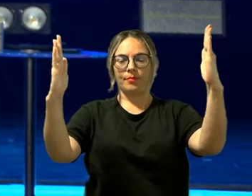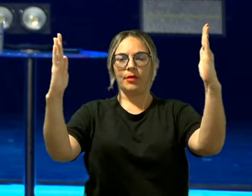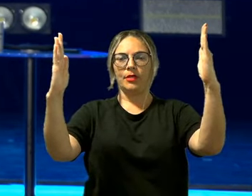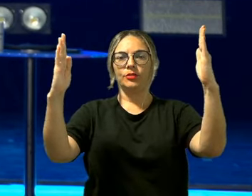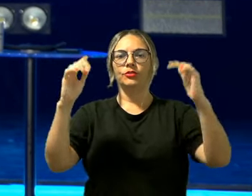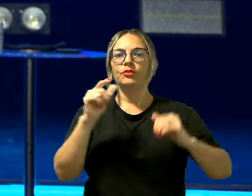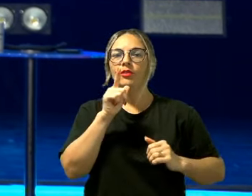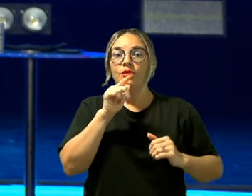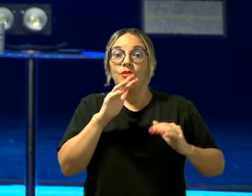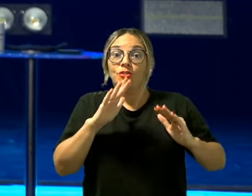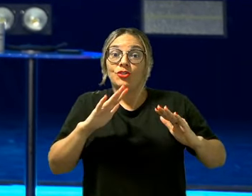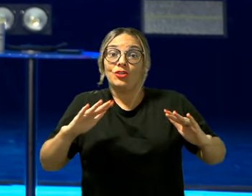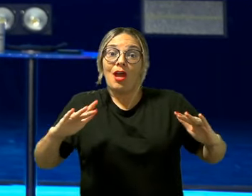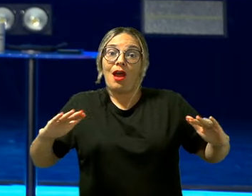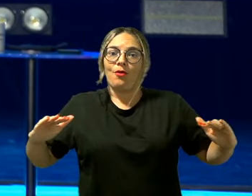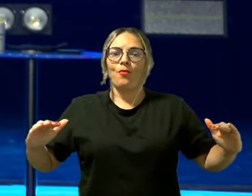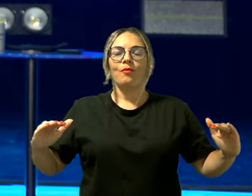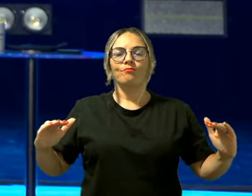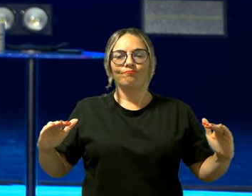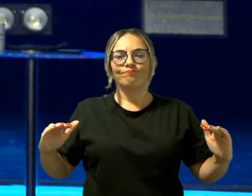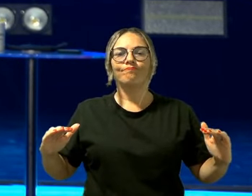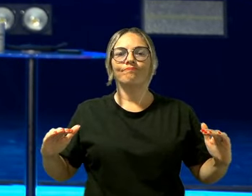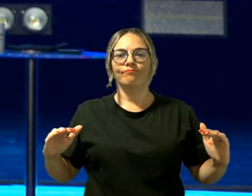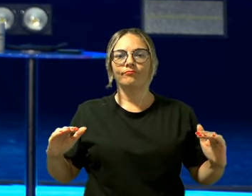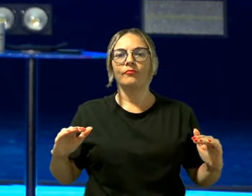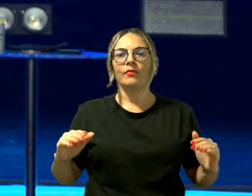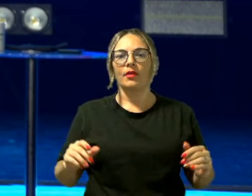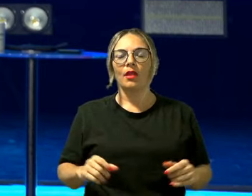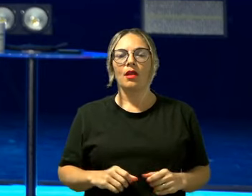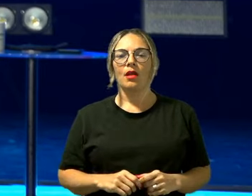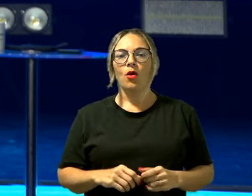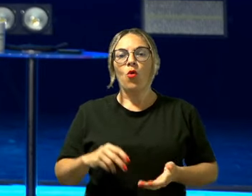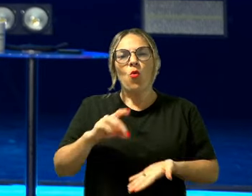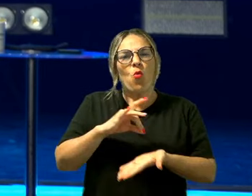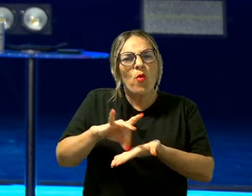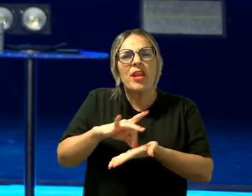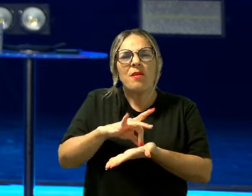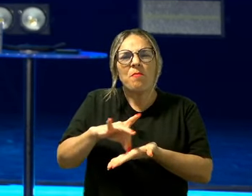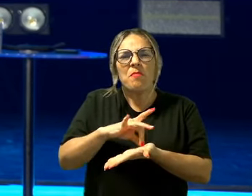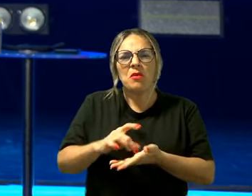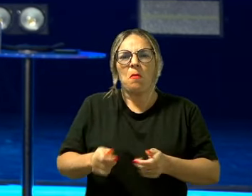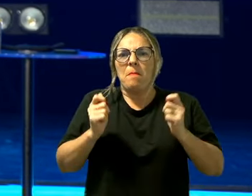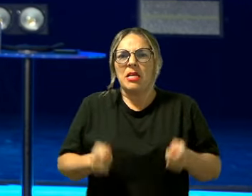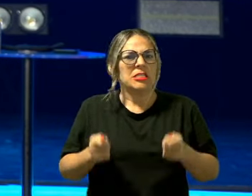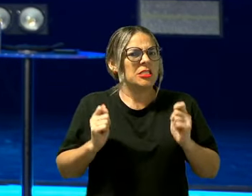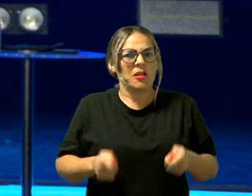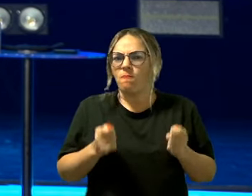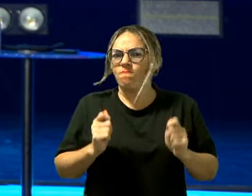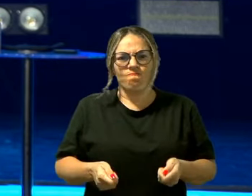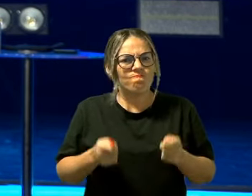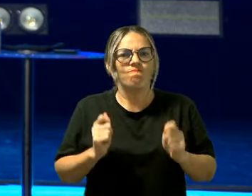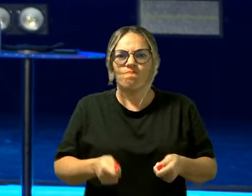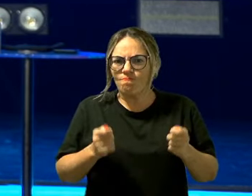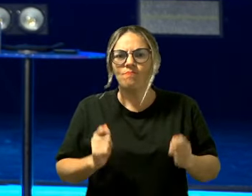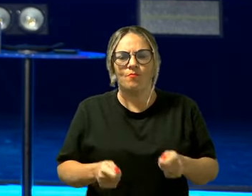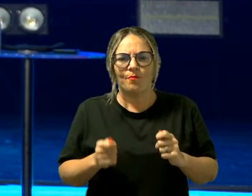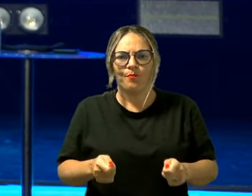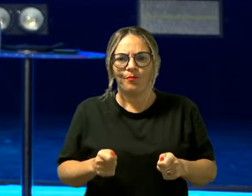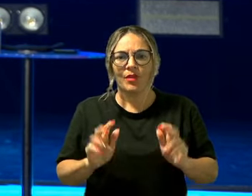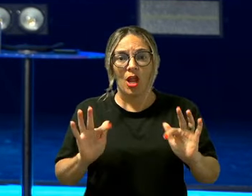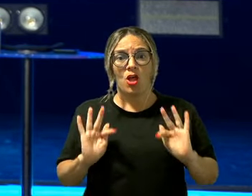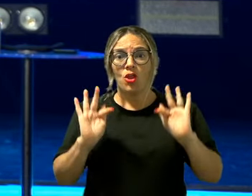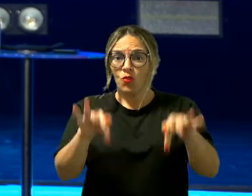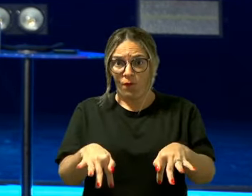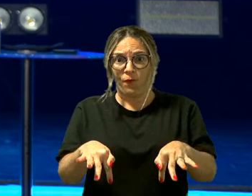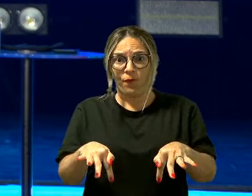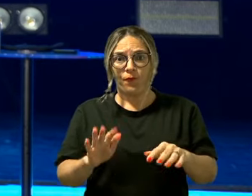Os egípcios os perseguiram em todos os cavalos, carros de guerra e cavaleiros do faraó foram atrás deles no meio do mar. No fim da madrugada, do alto da coluna